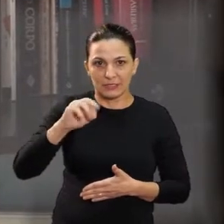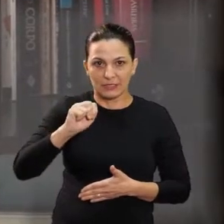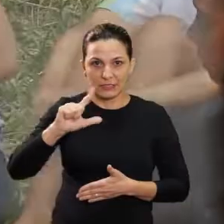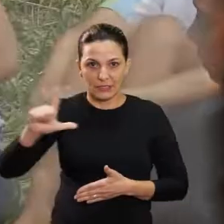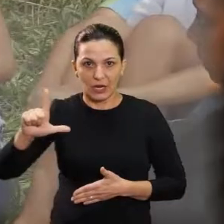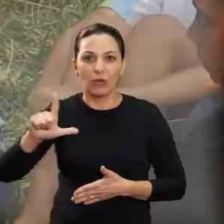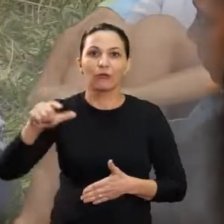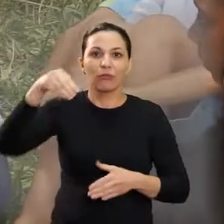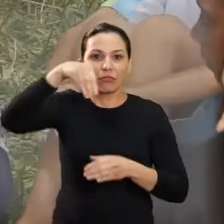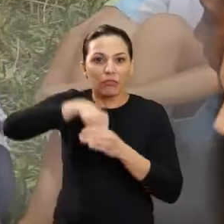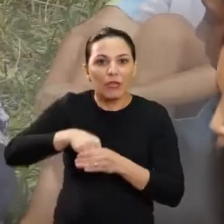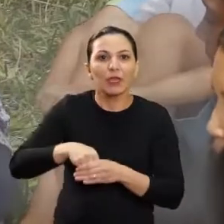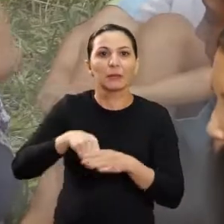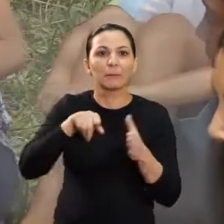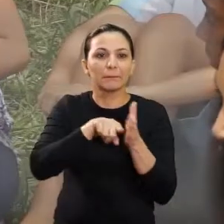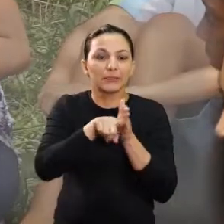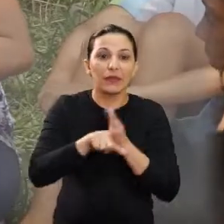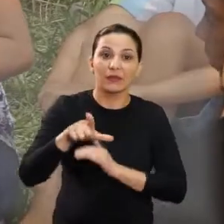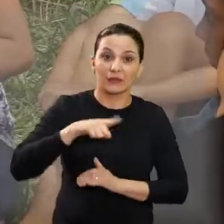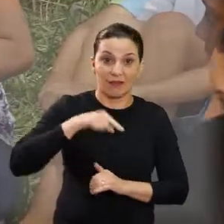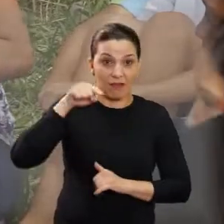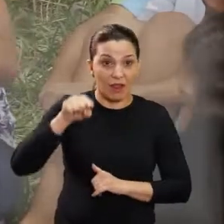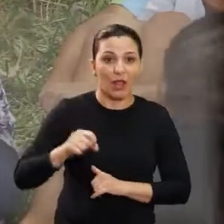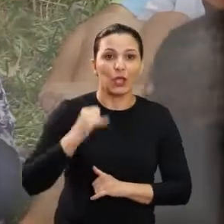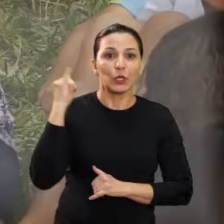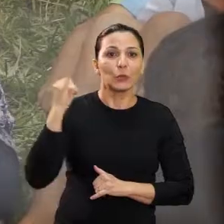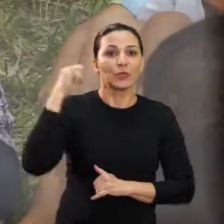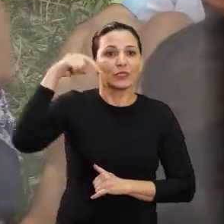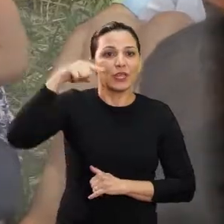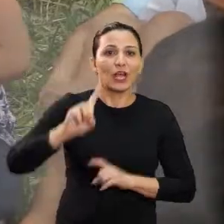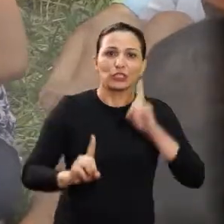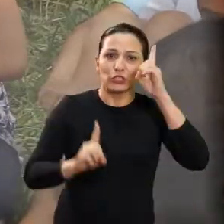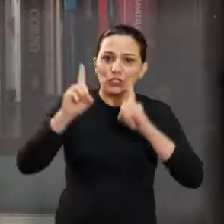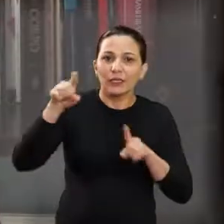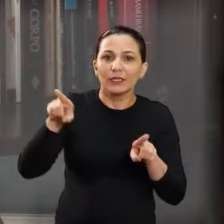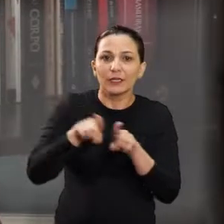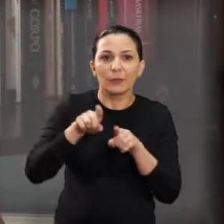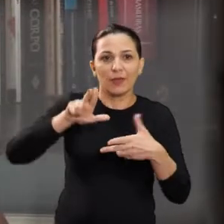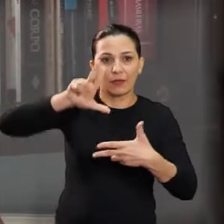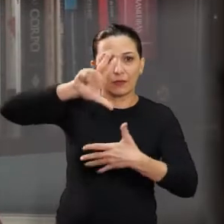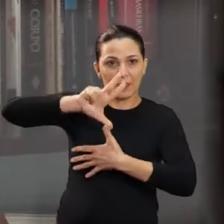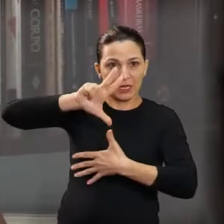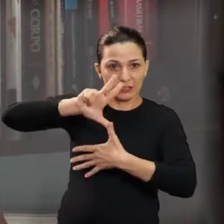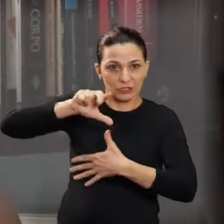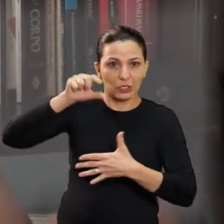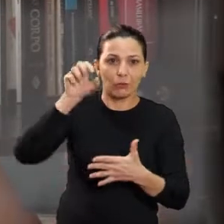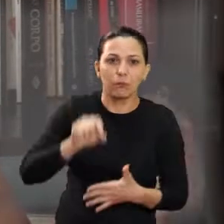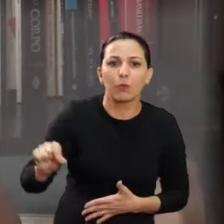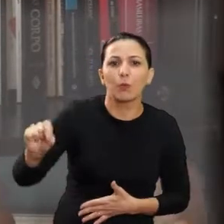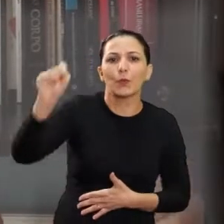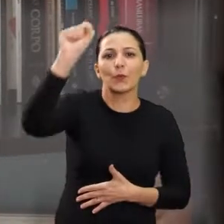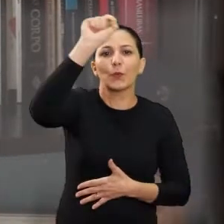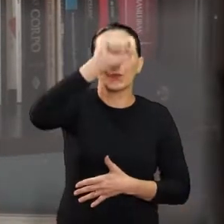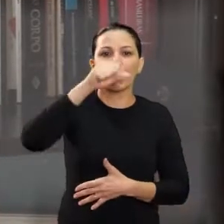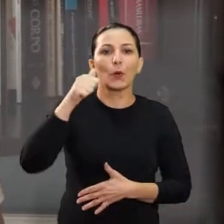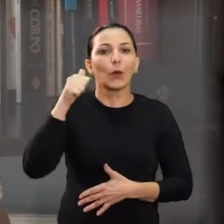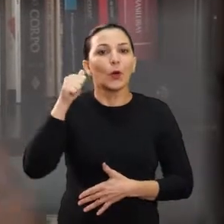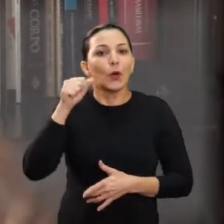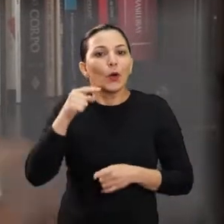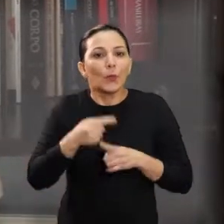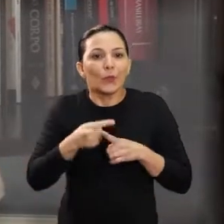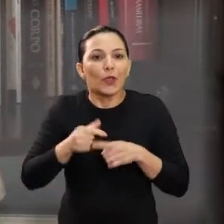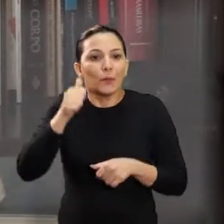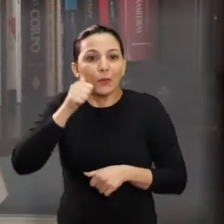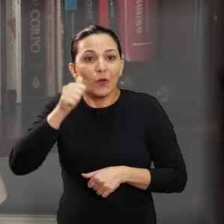inteira. Ela tem um reconhecimento, ela tem uma importância mesmo na divulgação da literatura de autoria feminina